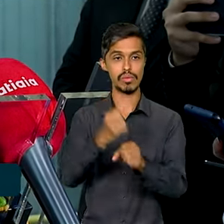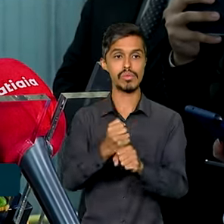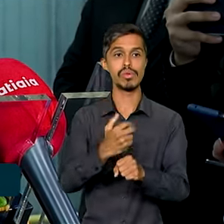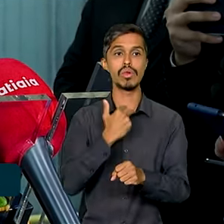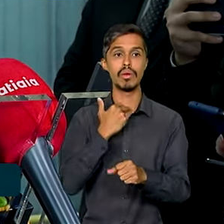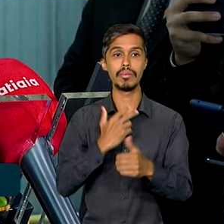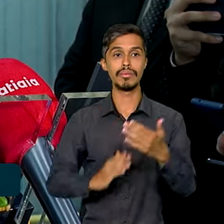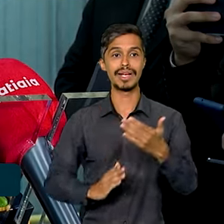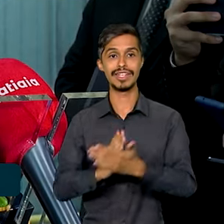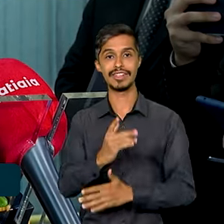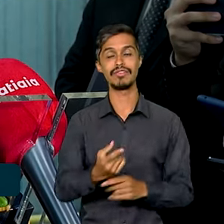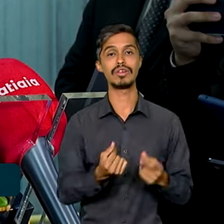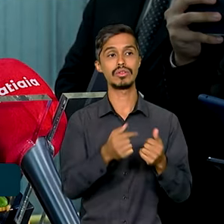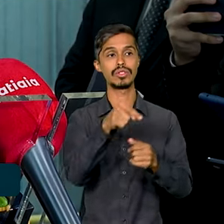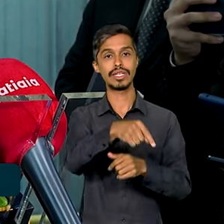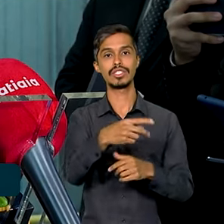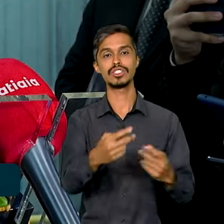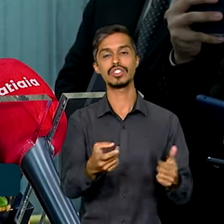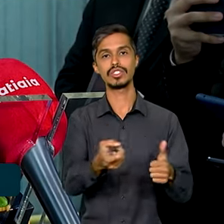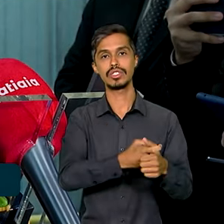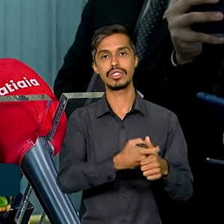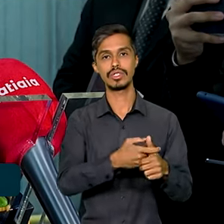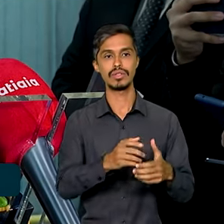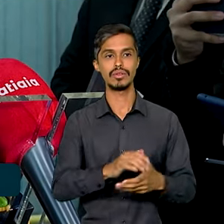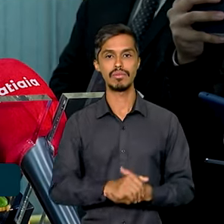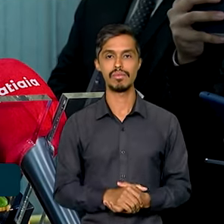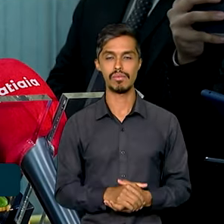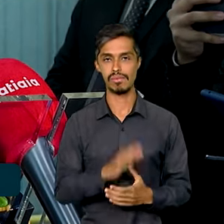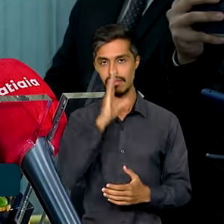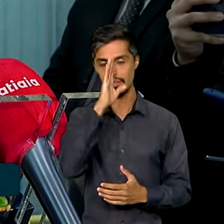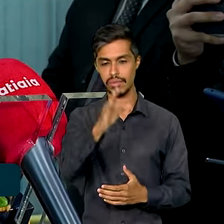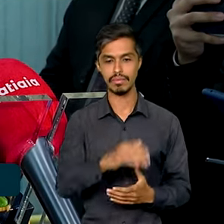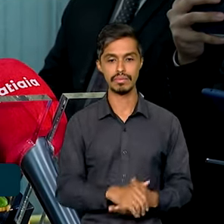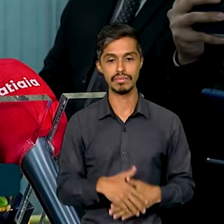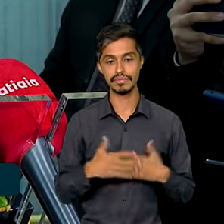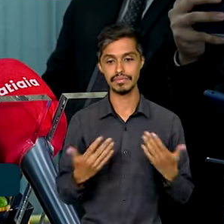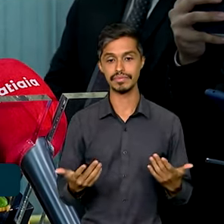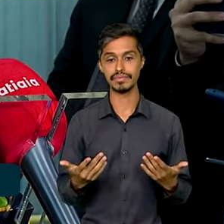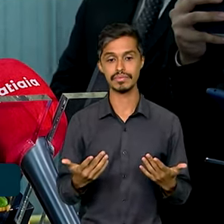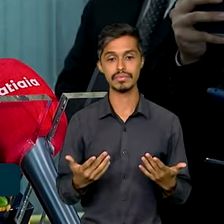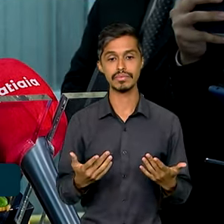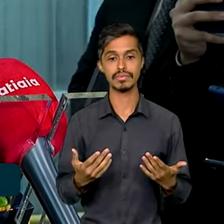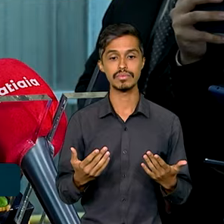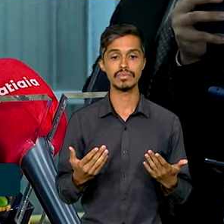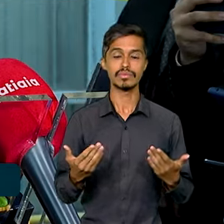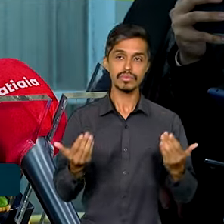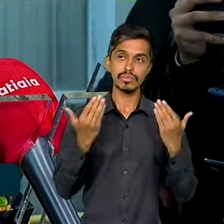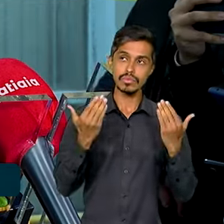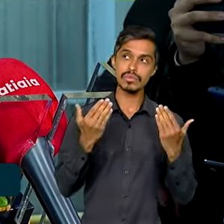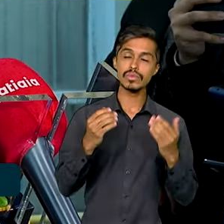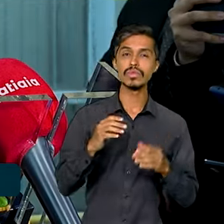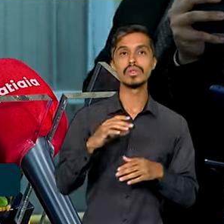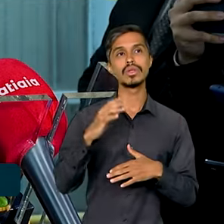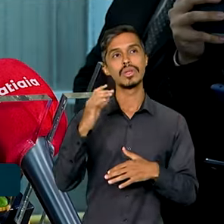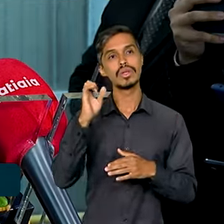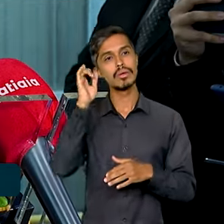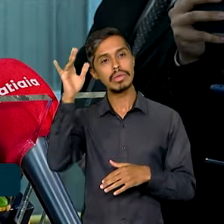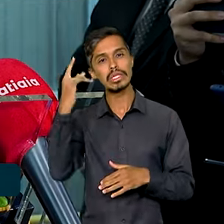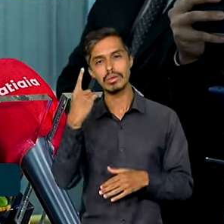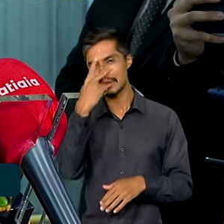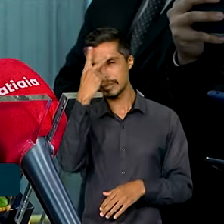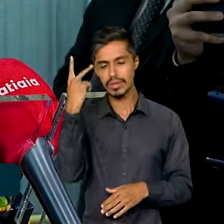não pode exceder o valor da dívida, o valor do principal. Então, hipoteticamente, suponha que uma pessoa